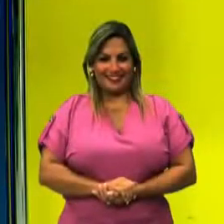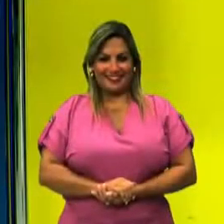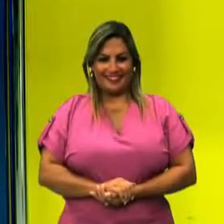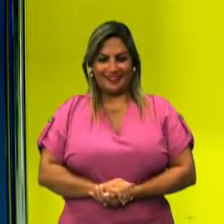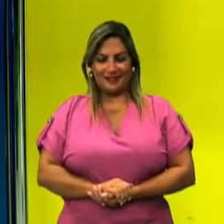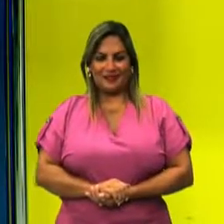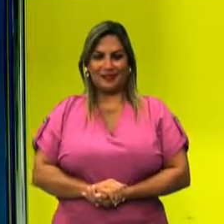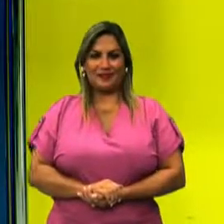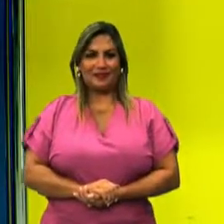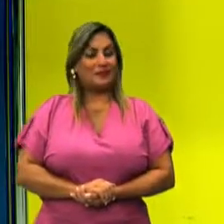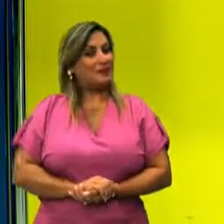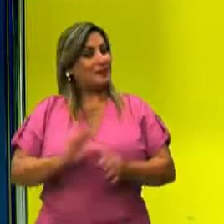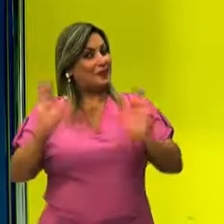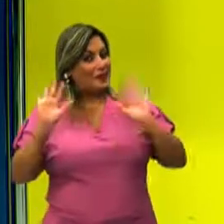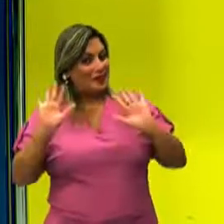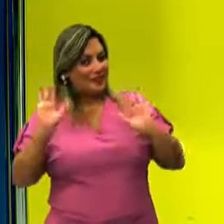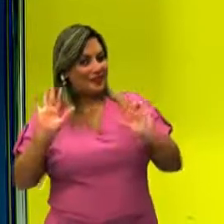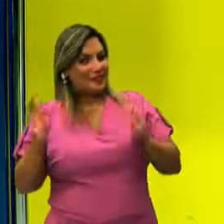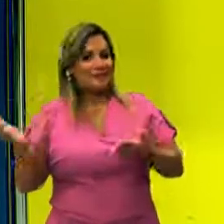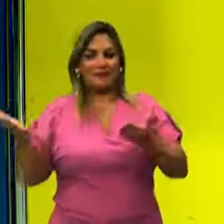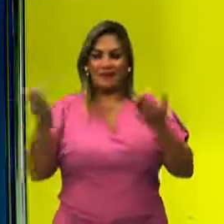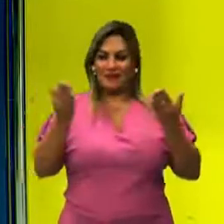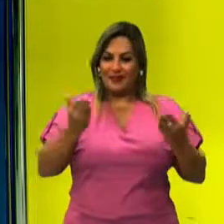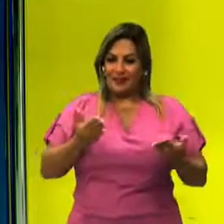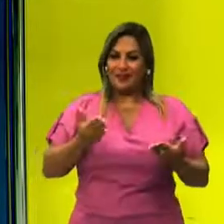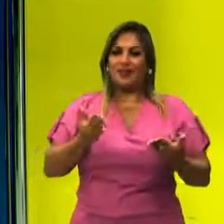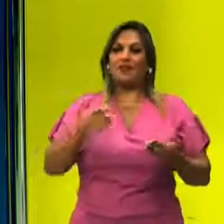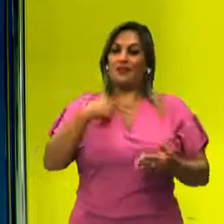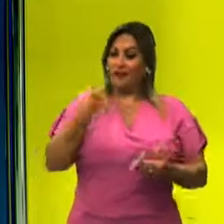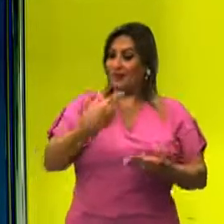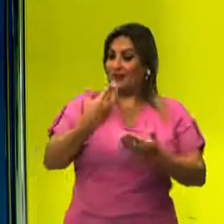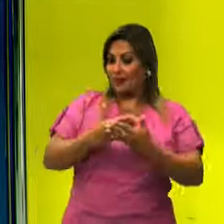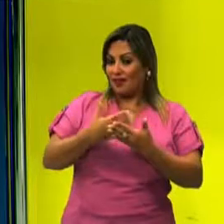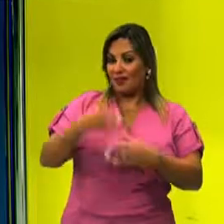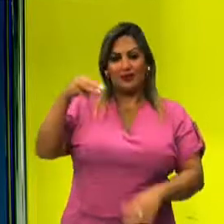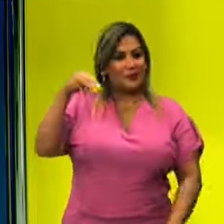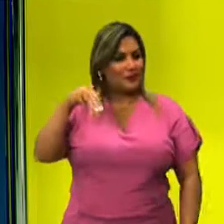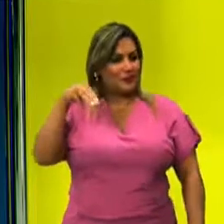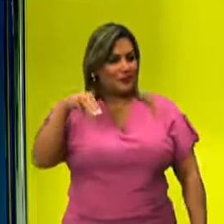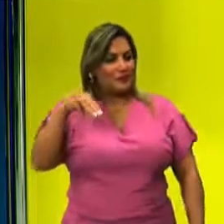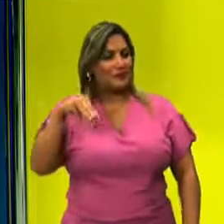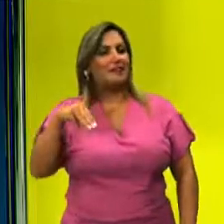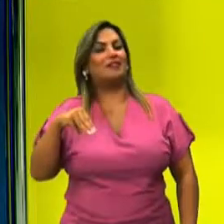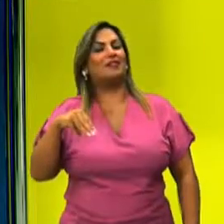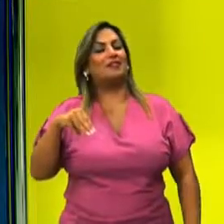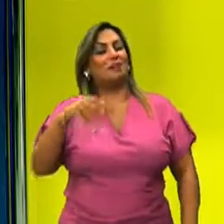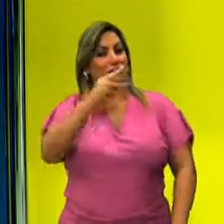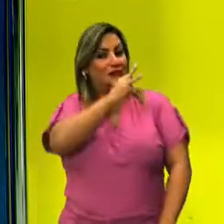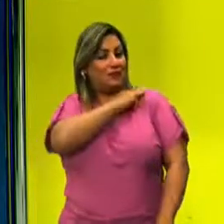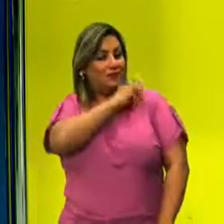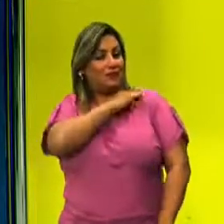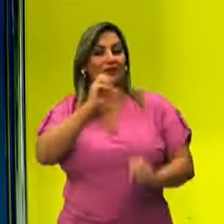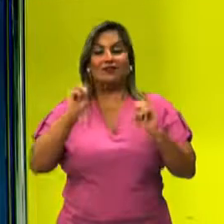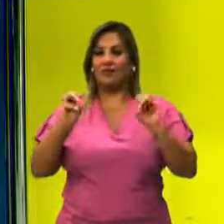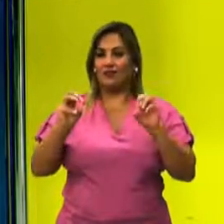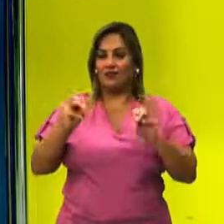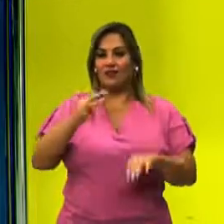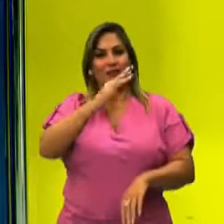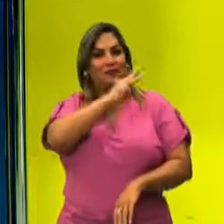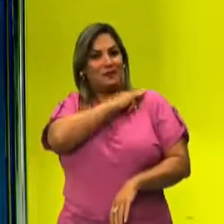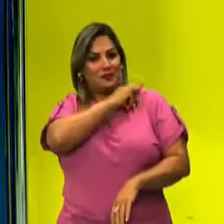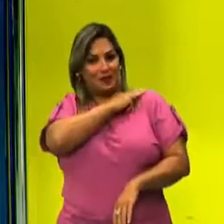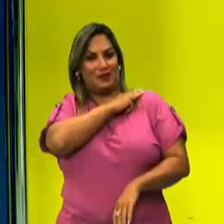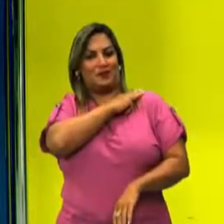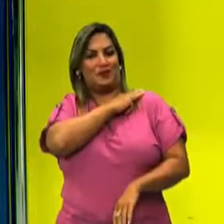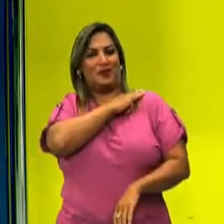o Olá sejam bem-vindos a nossa aula de matemática para terceira série